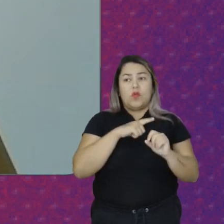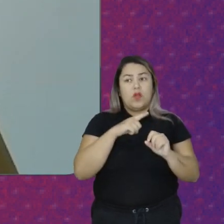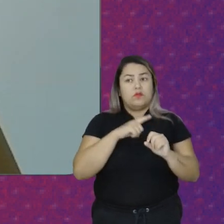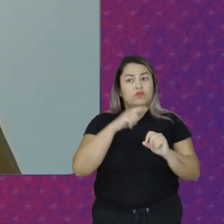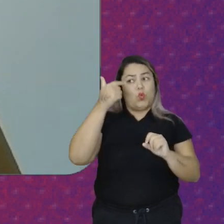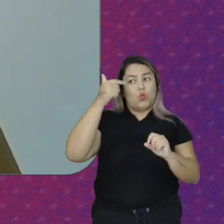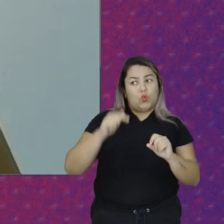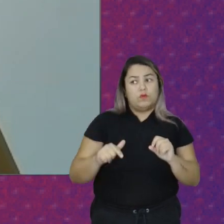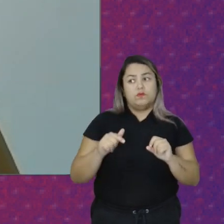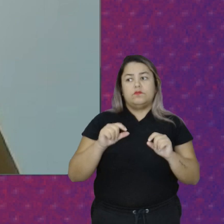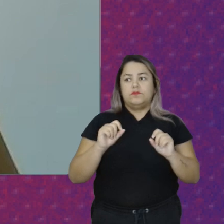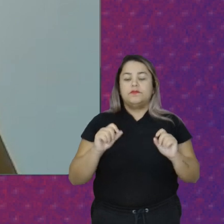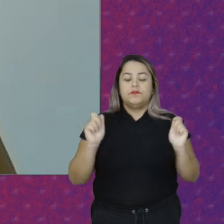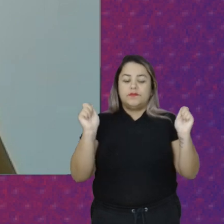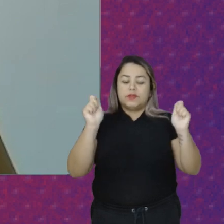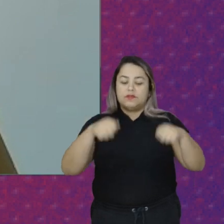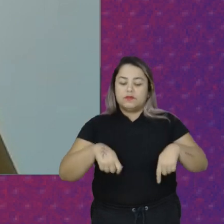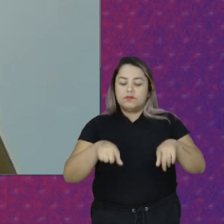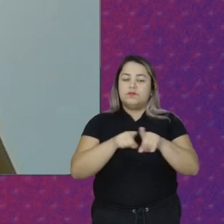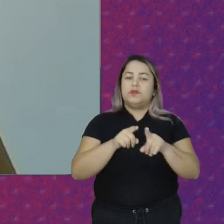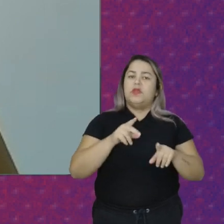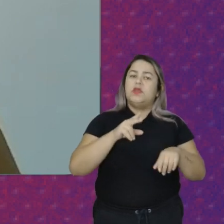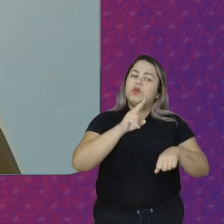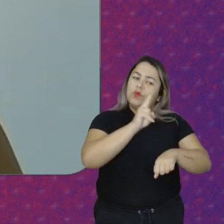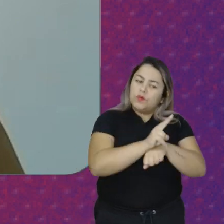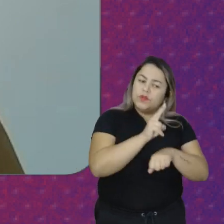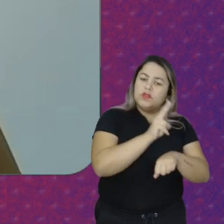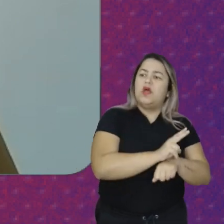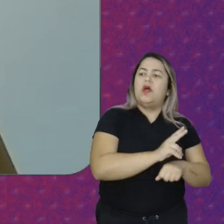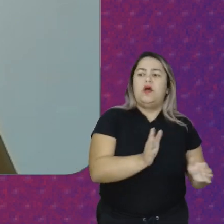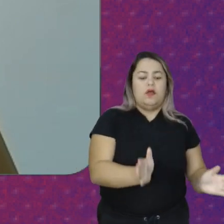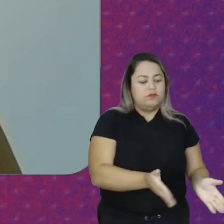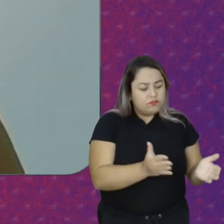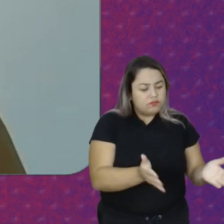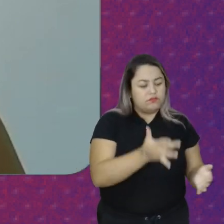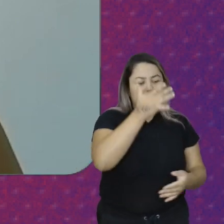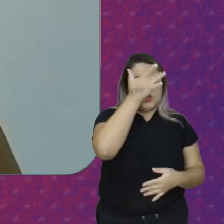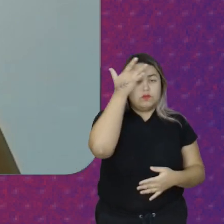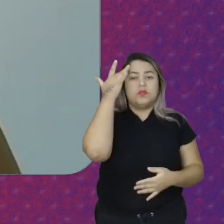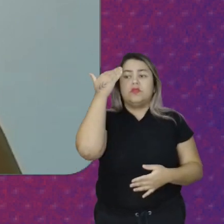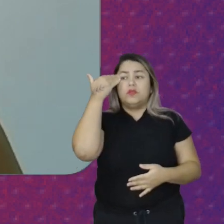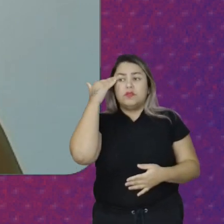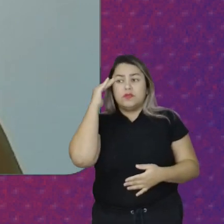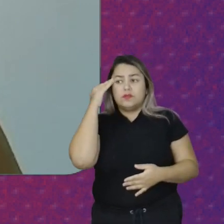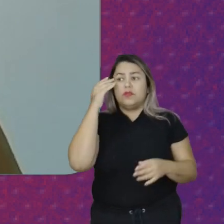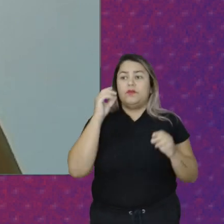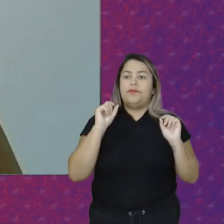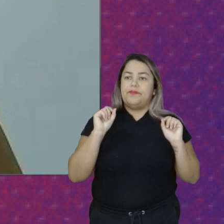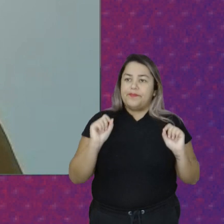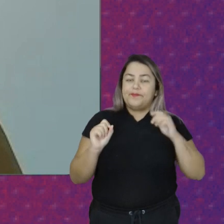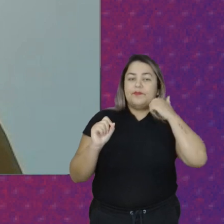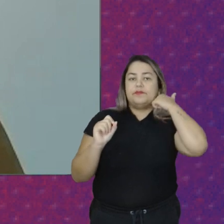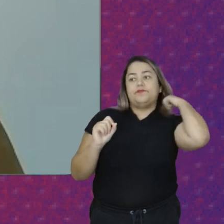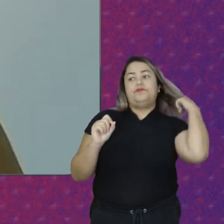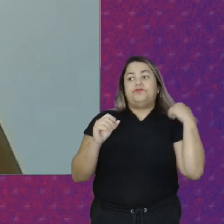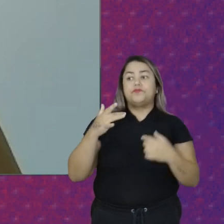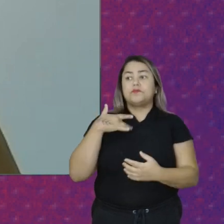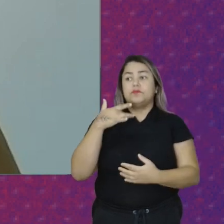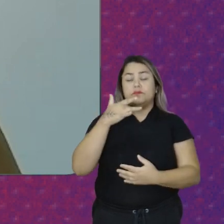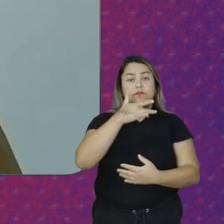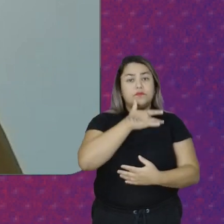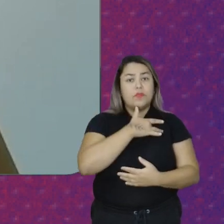subnotificação. Então, precisamos cuidar das pessoas, precisamos entender que a